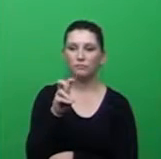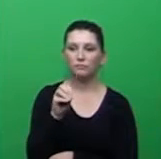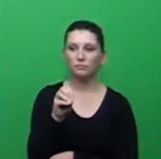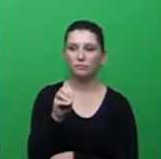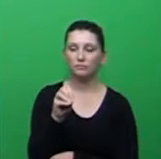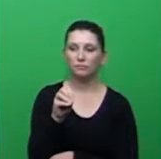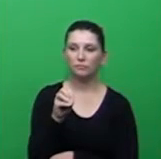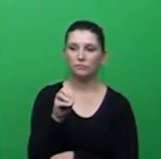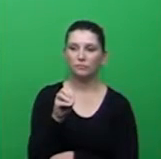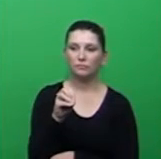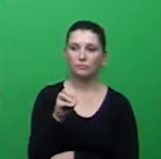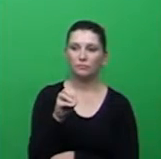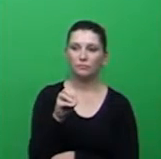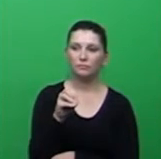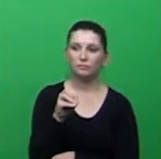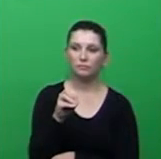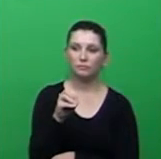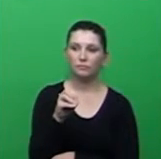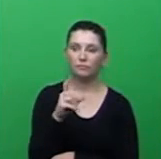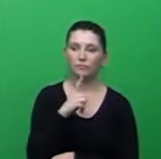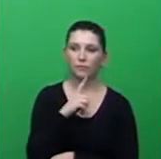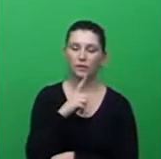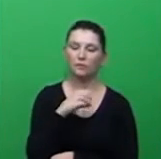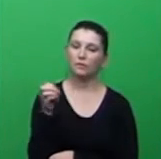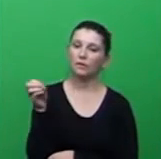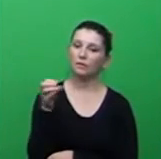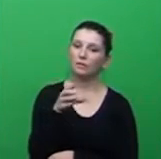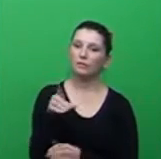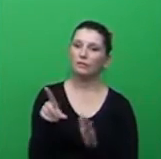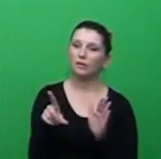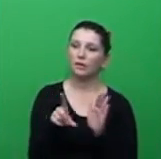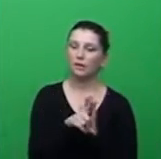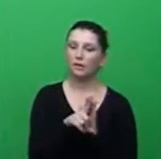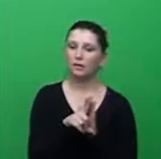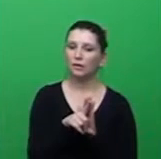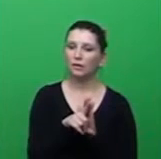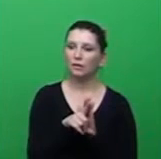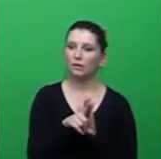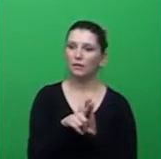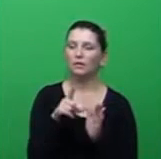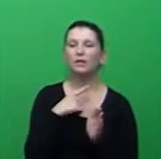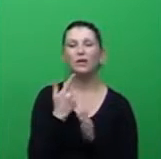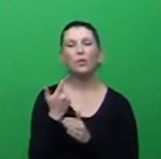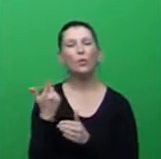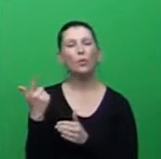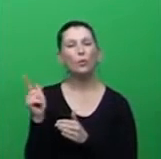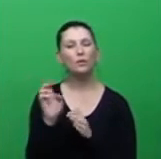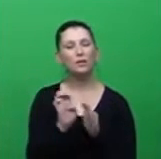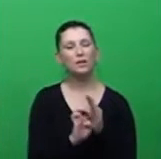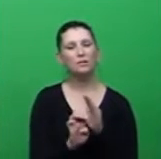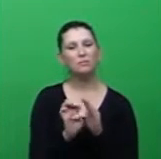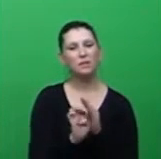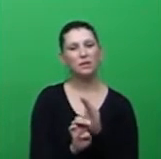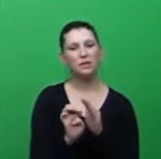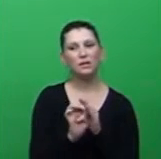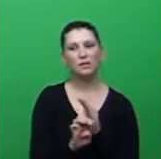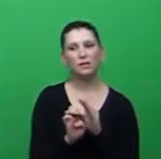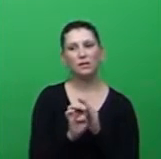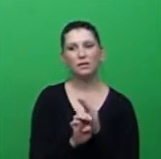que realmente houve uma nova licitação. Se eu não me engano, tem uma outra empresa que venceu a licitação,